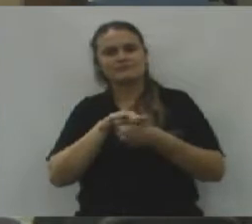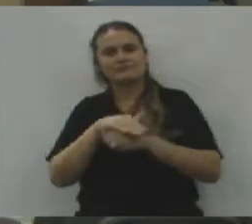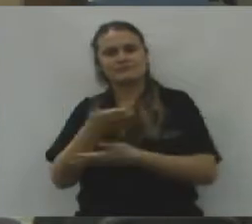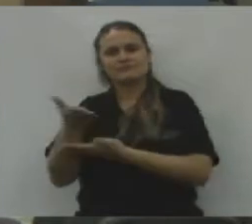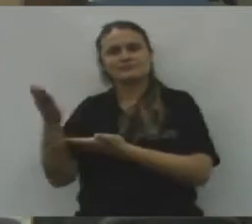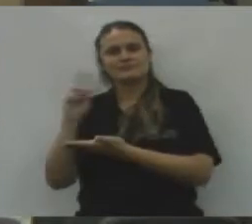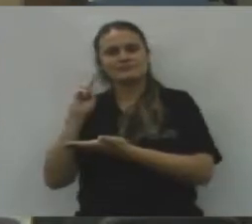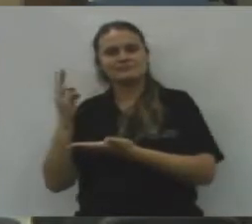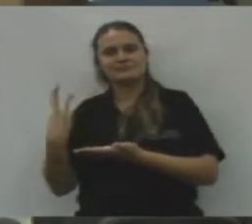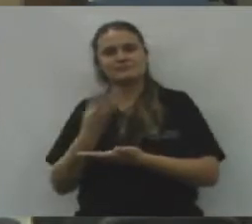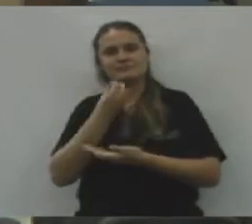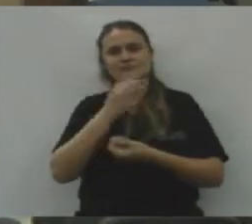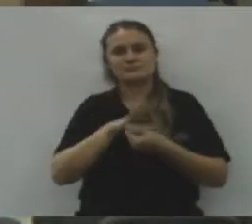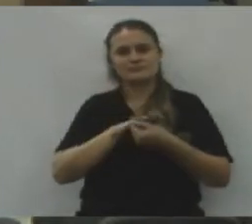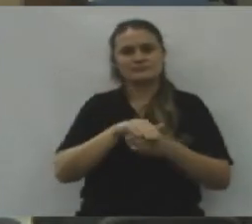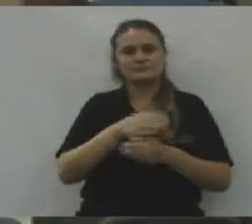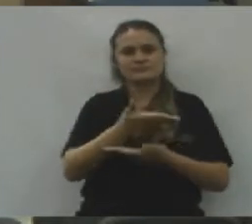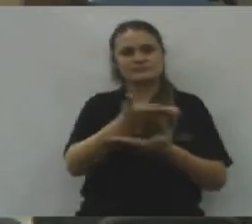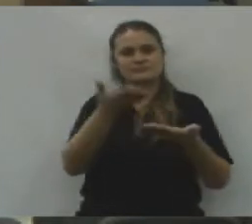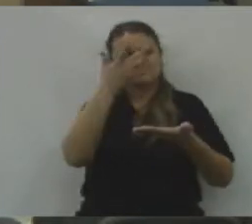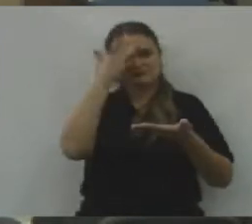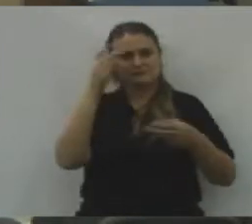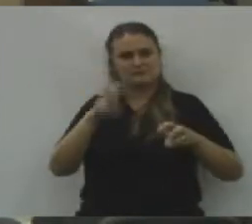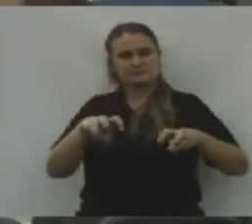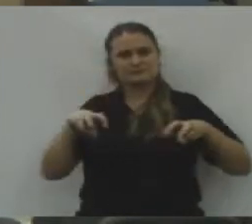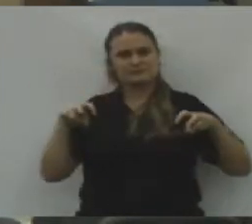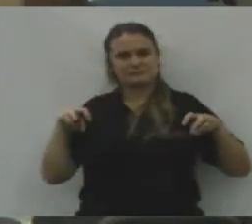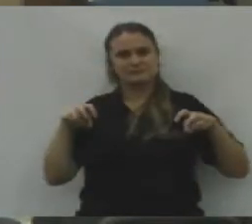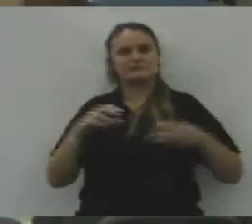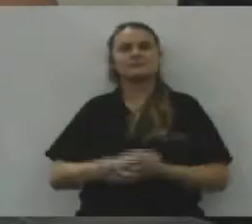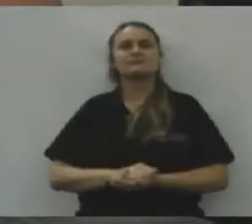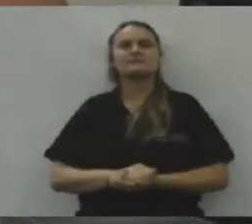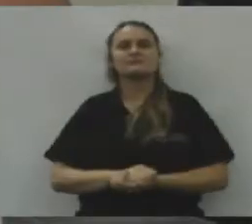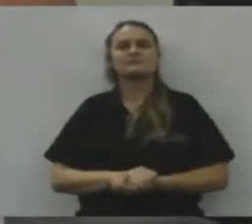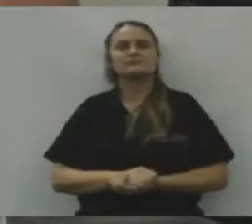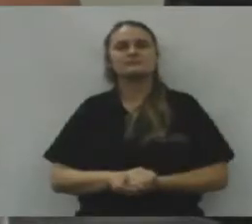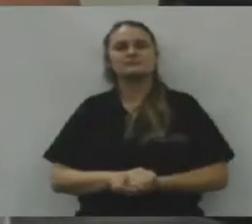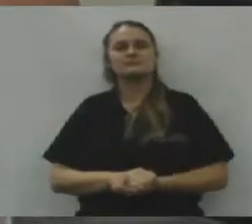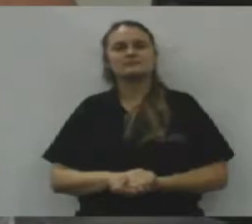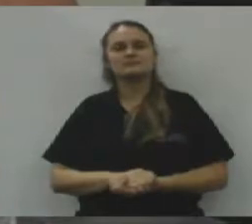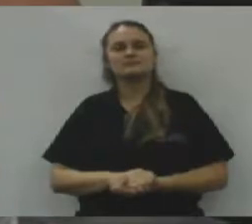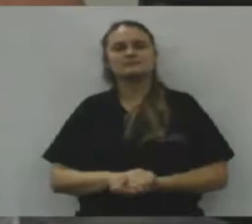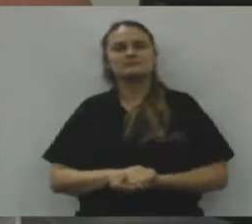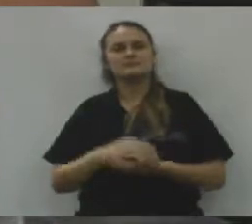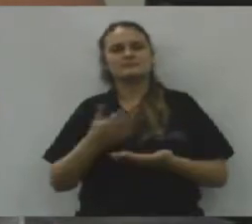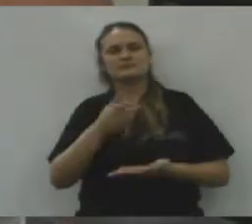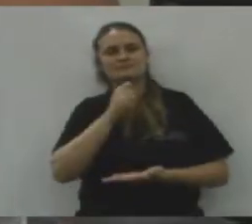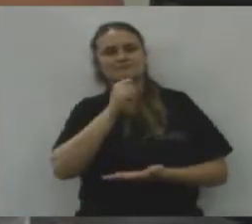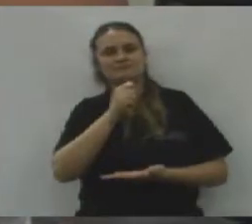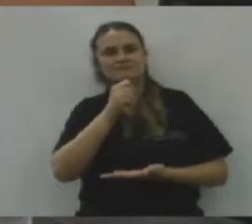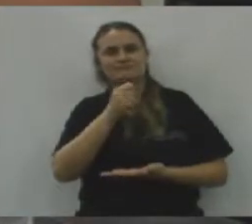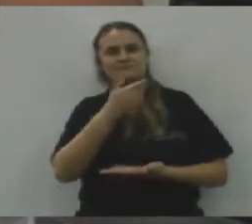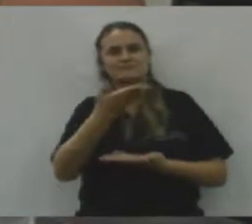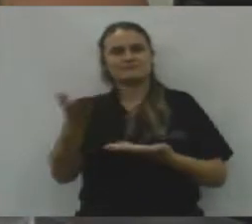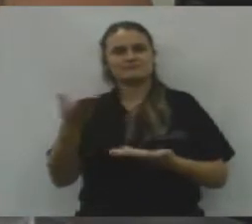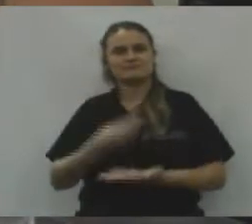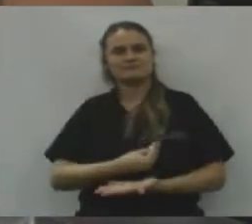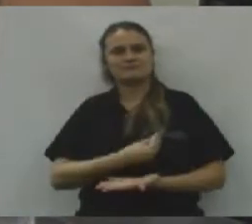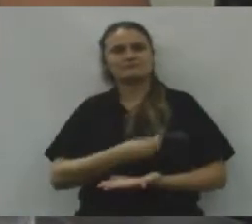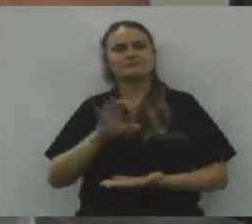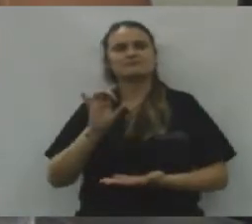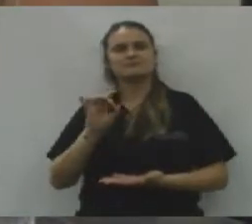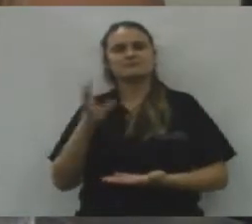colegas. Boa noite a todos os munícipes que vêm nos agraciar na noite de hoje. Imprensa falada e escrita. Eu só